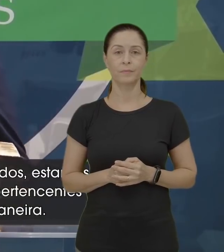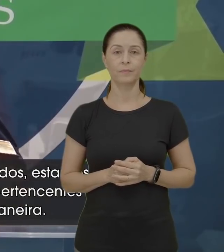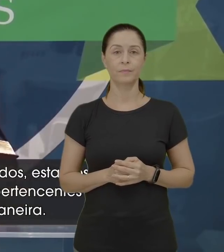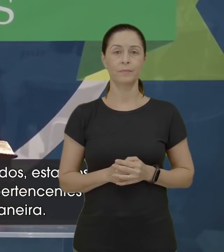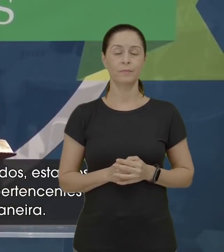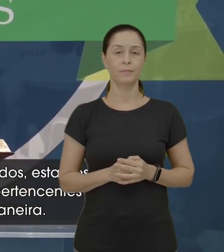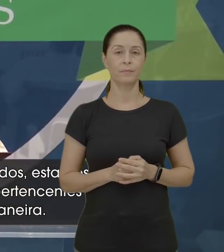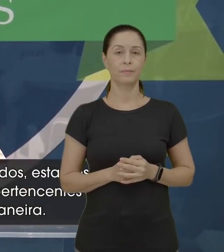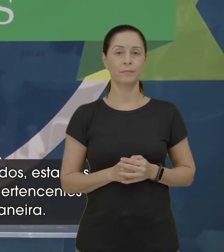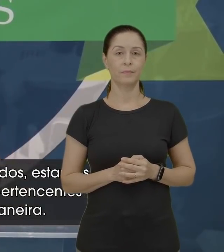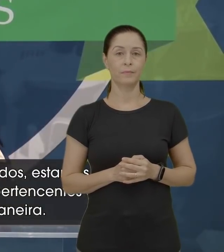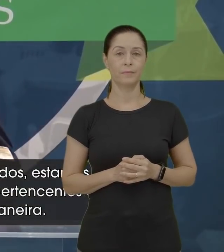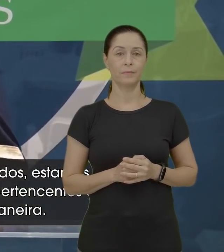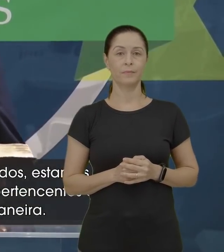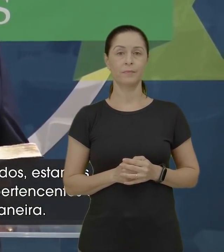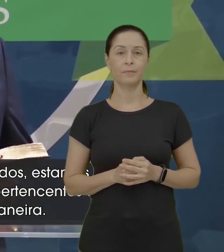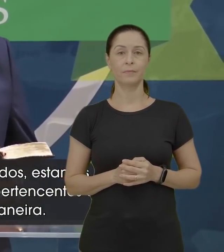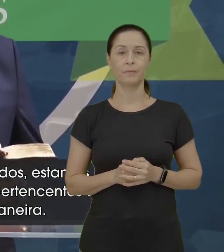Hebreus 6,